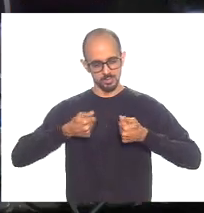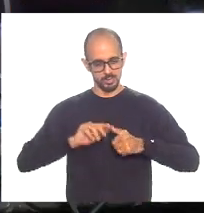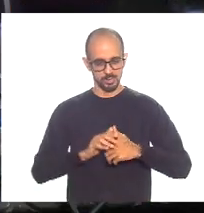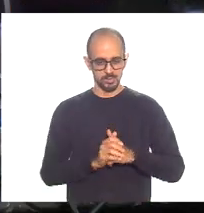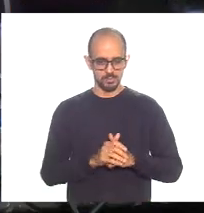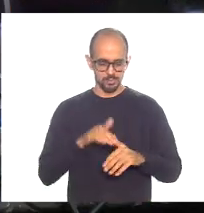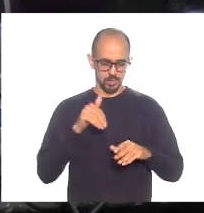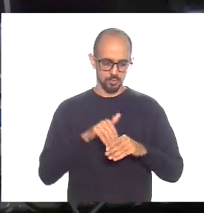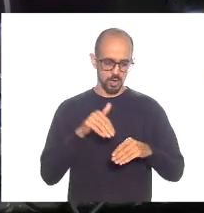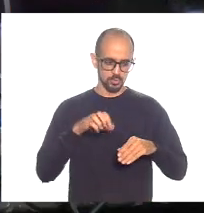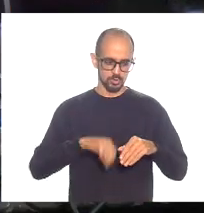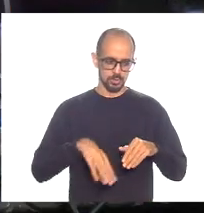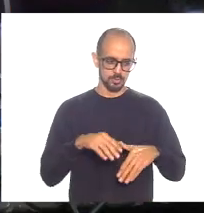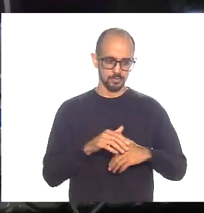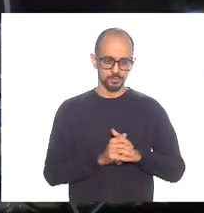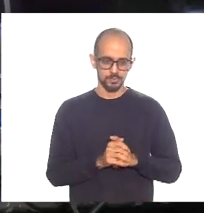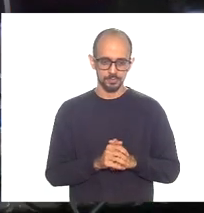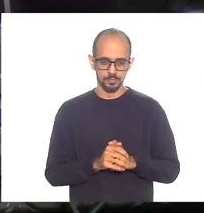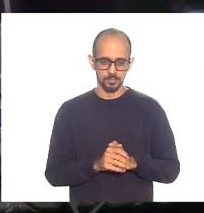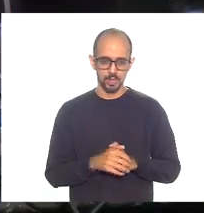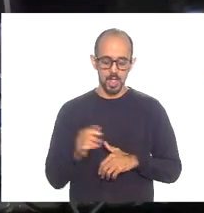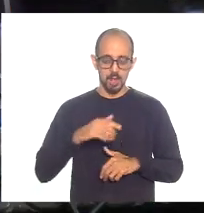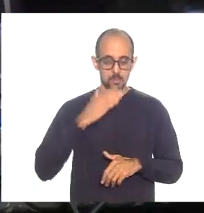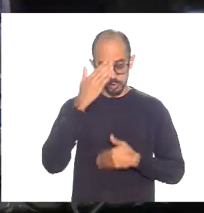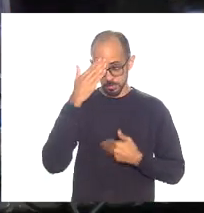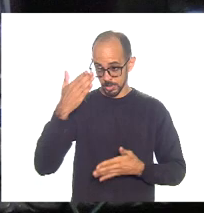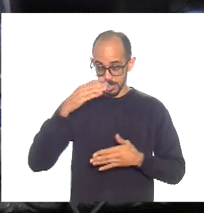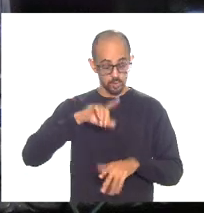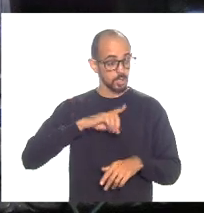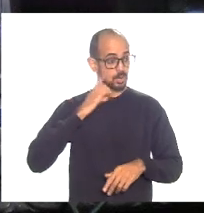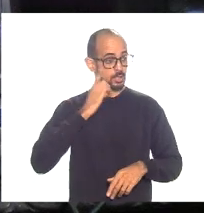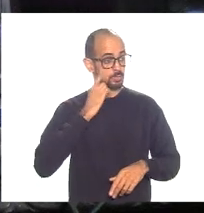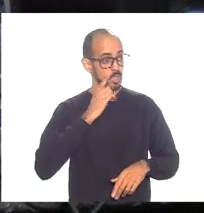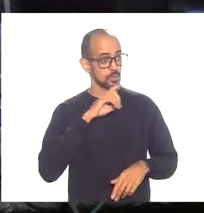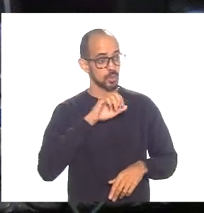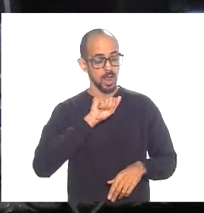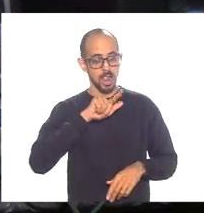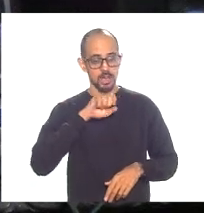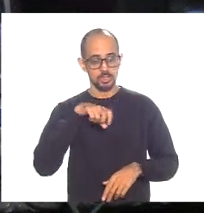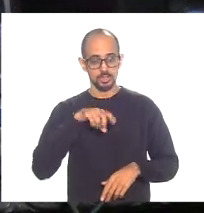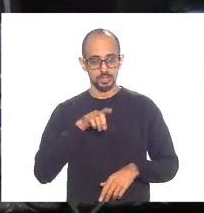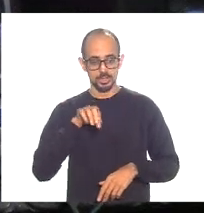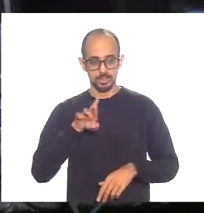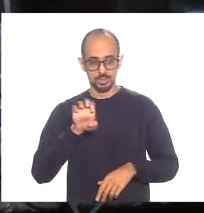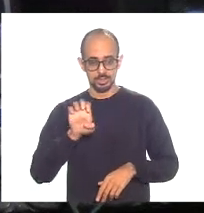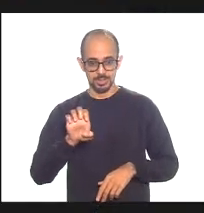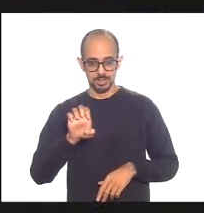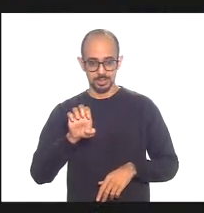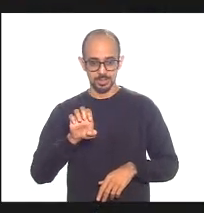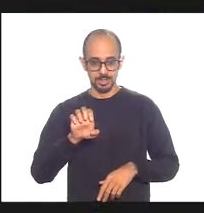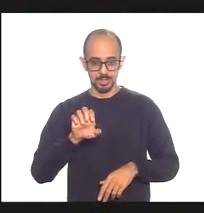Deputada, obrigada, deputada. Deputada Alexandre Freitas. De novo,